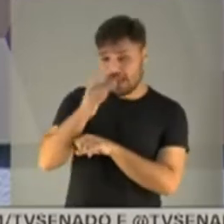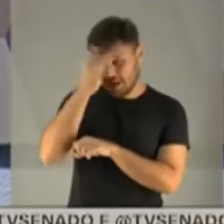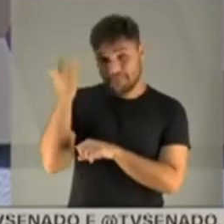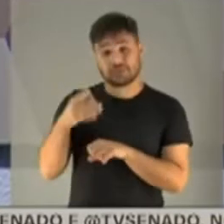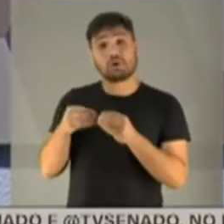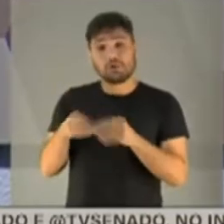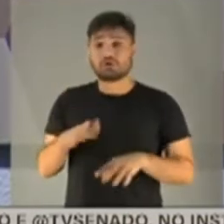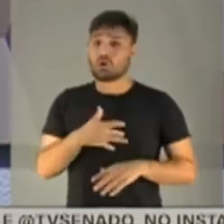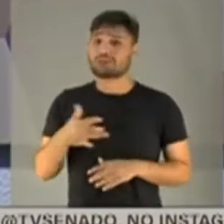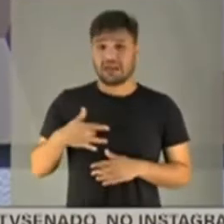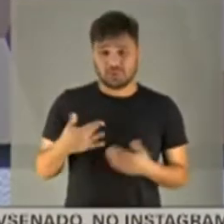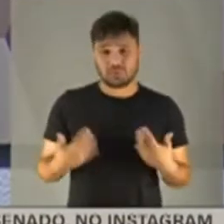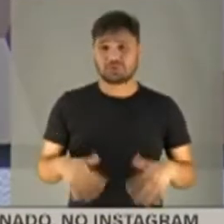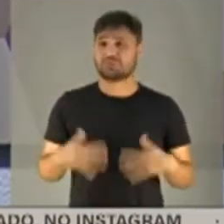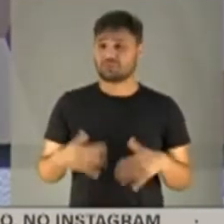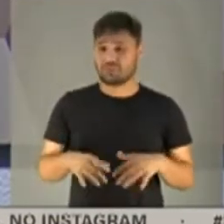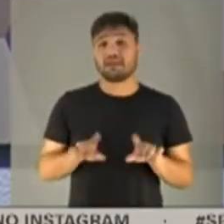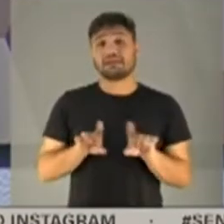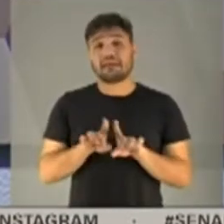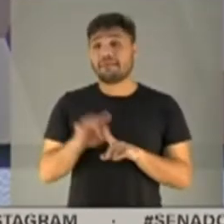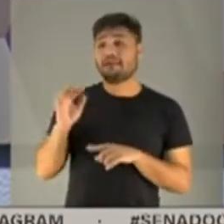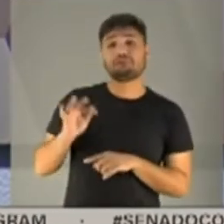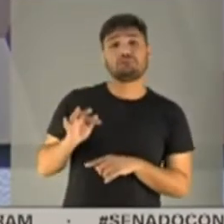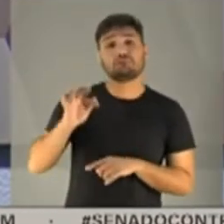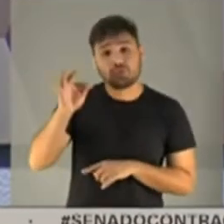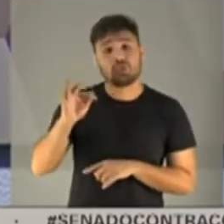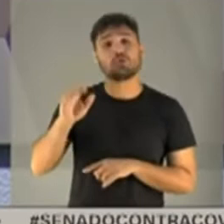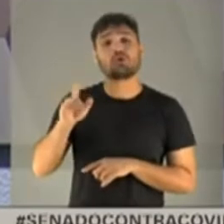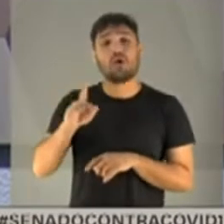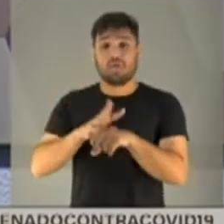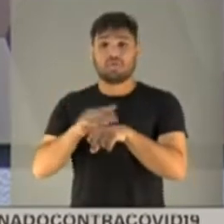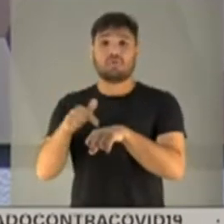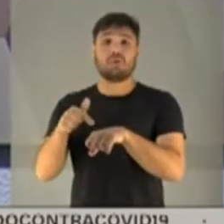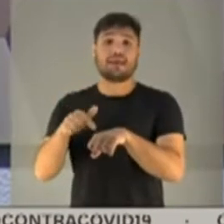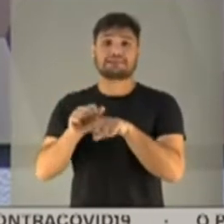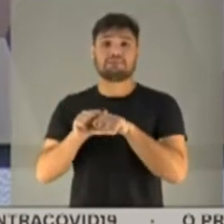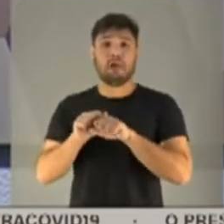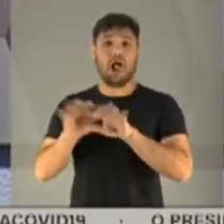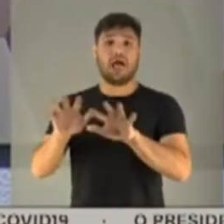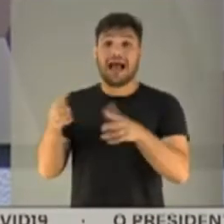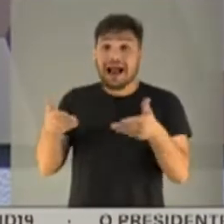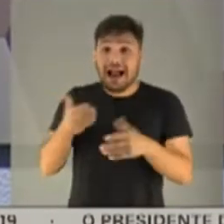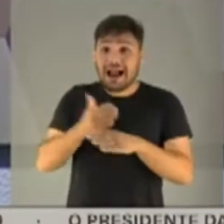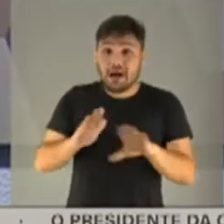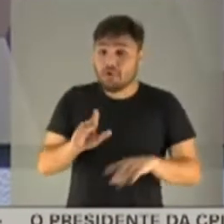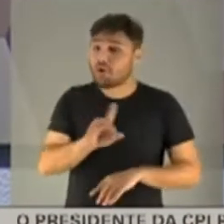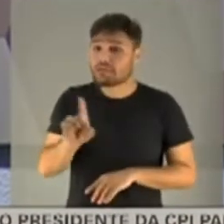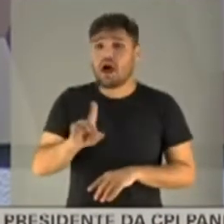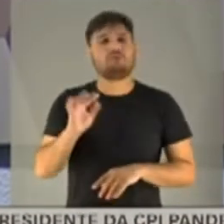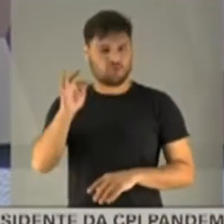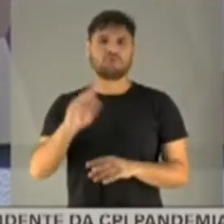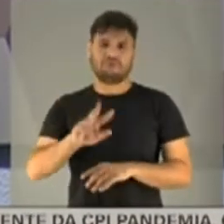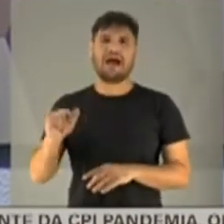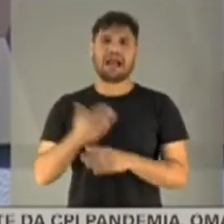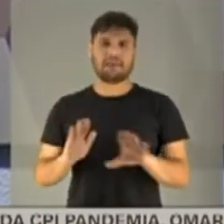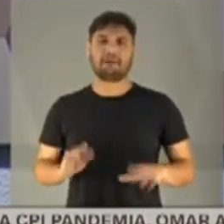e são muitas sequelas, e para cuidar dos futuros desafios epidemiológicos. Essa epidemia não acabou, mas um dia ela vai acabar. Mas